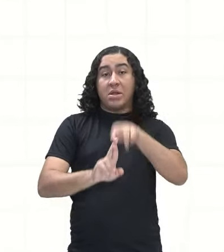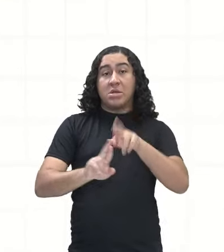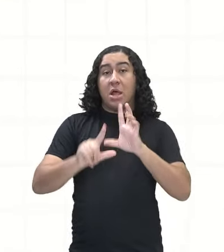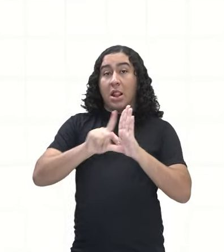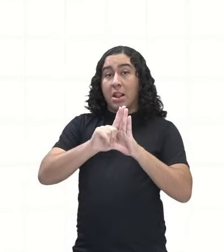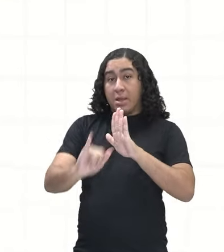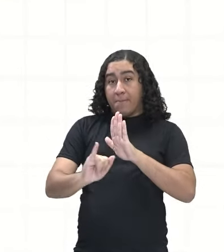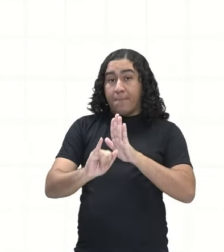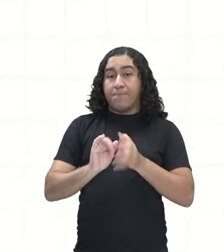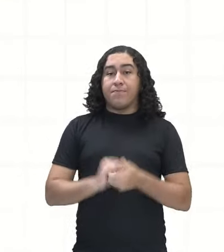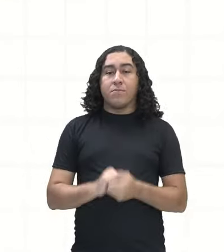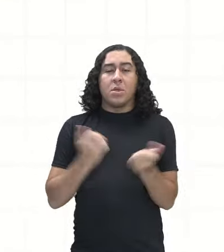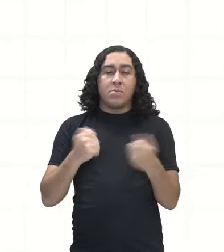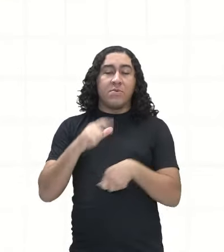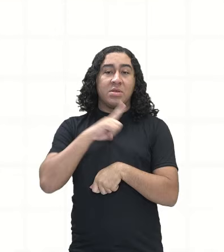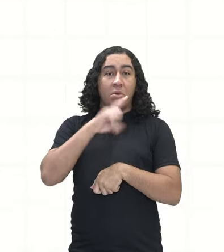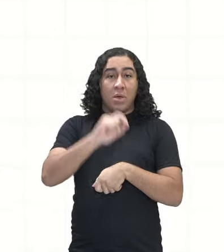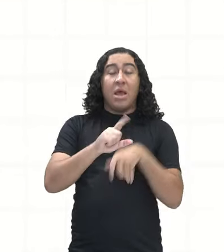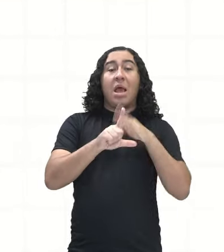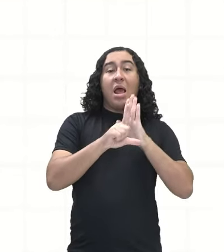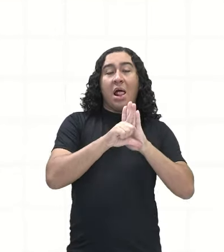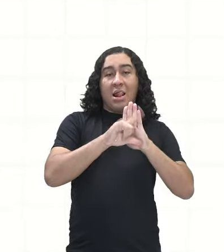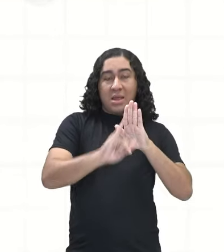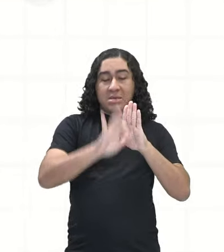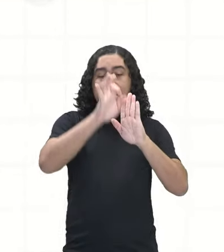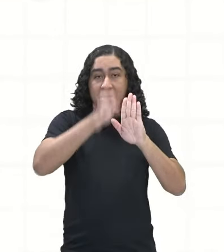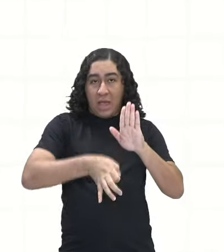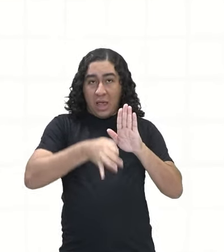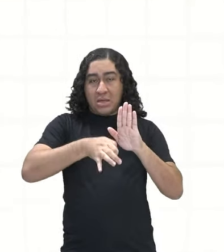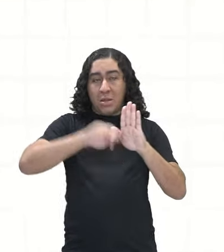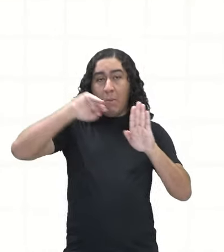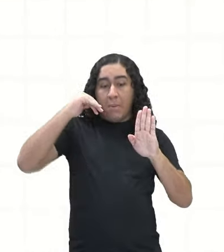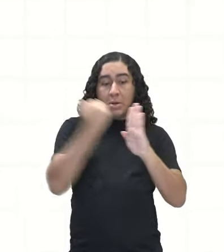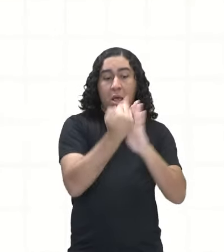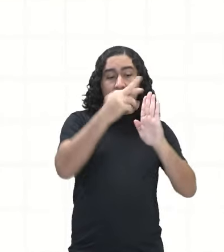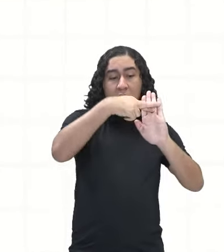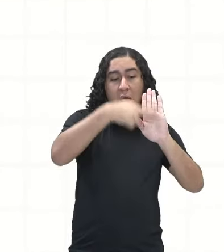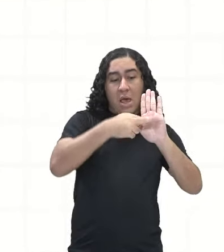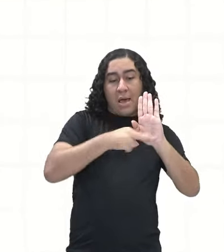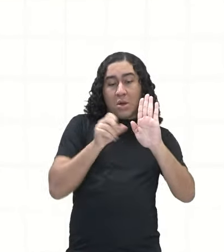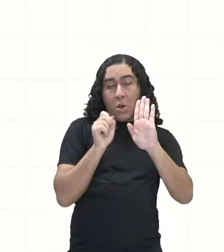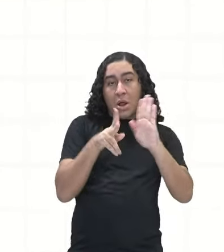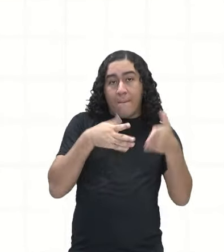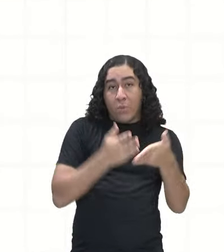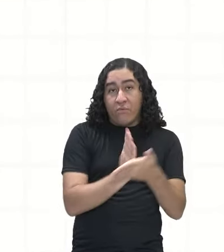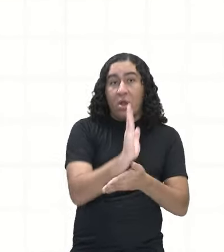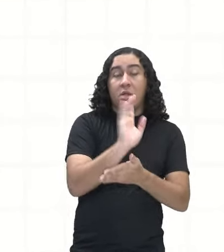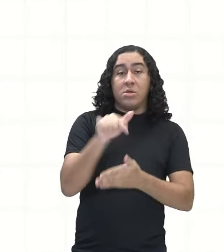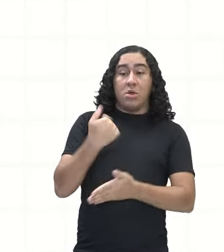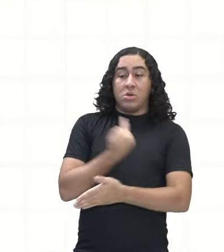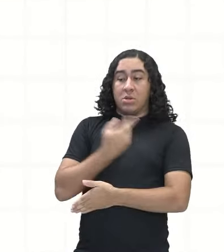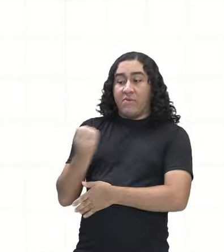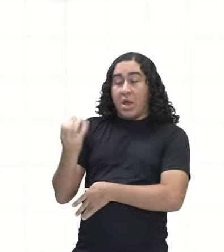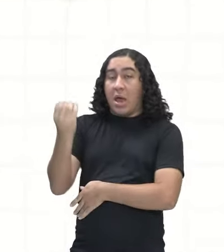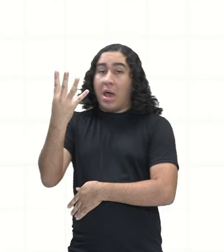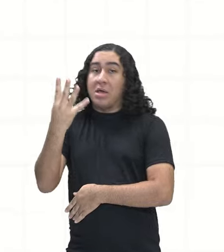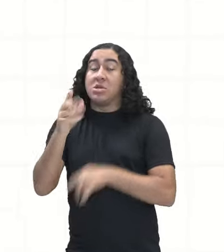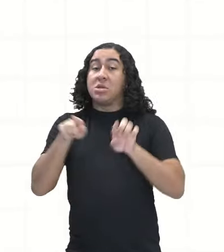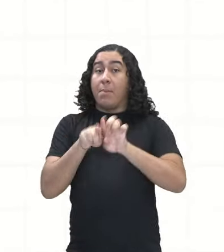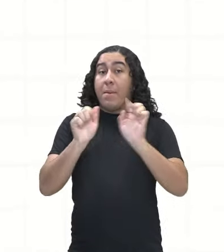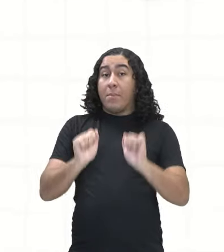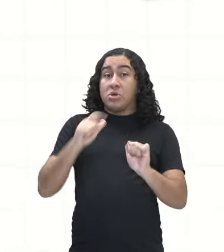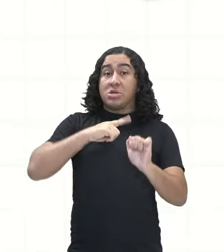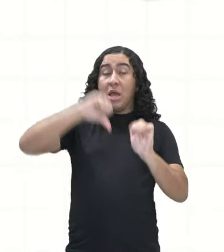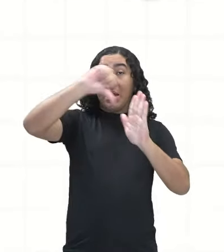lei Então ela pode ser legal quando ela obedece as leis do país para o qual a gente vai tá bom E ela pode ser